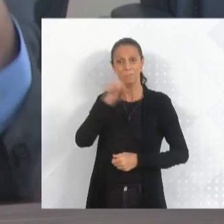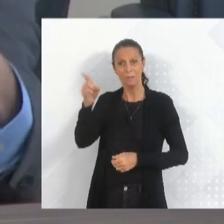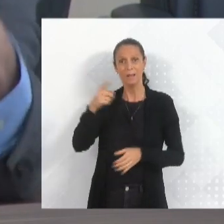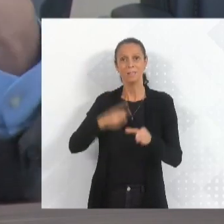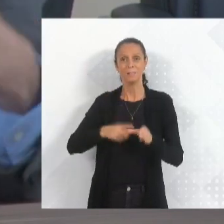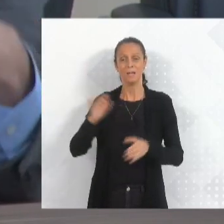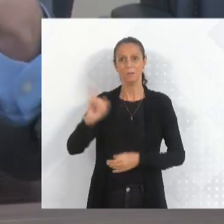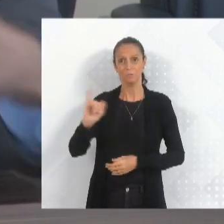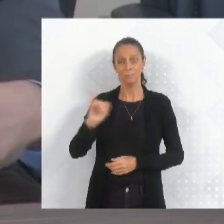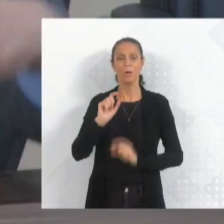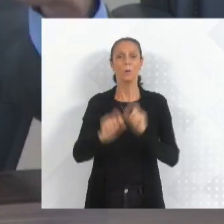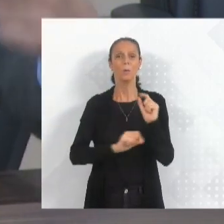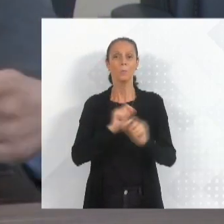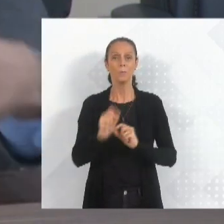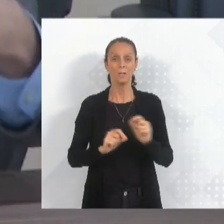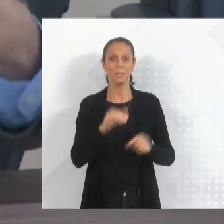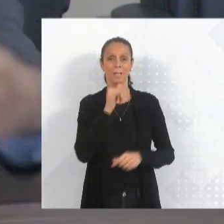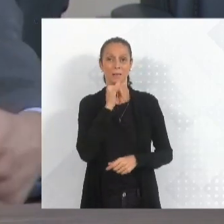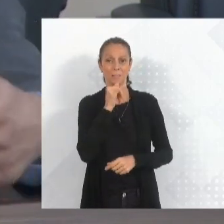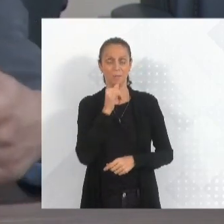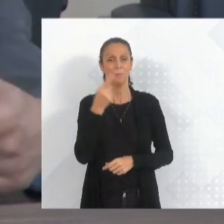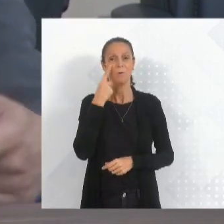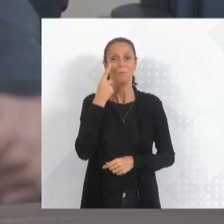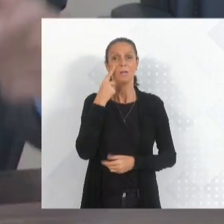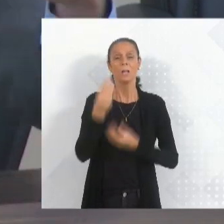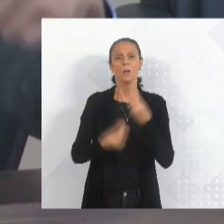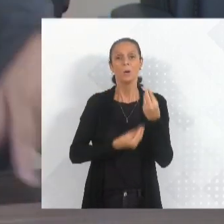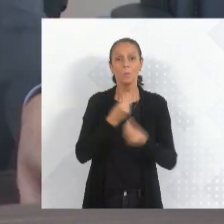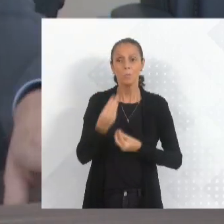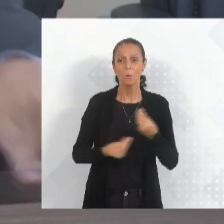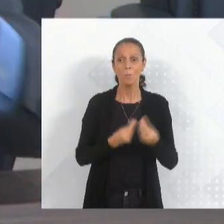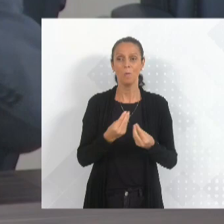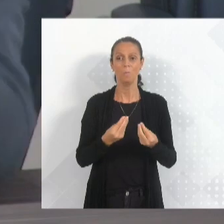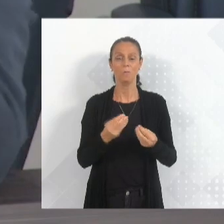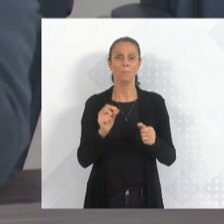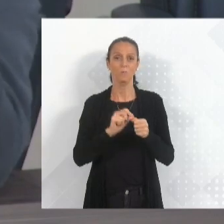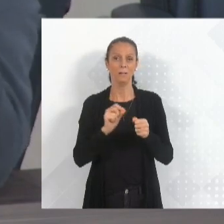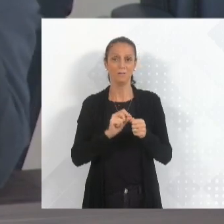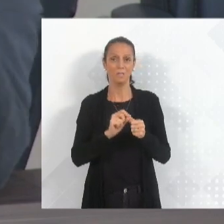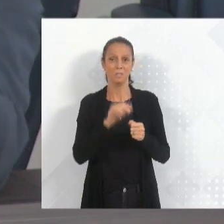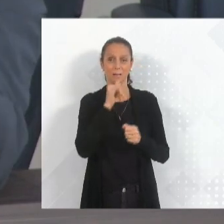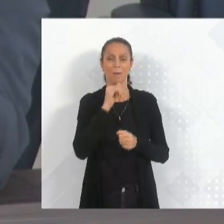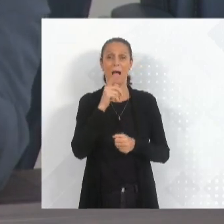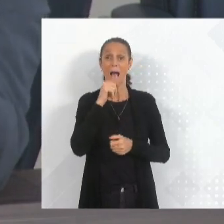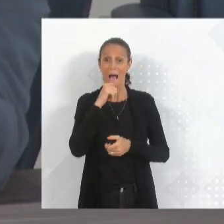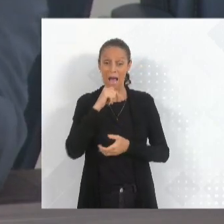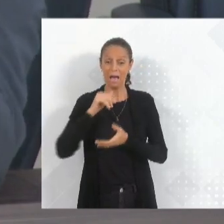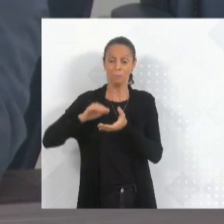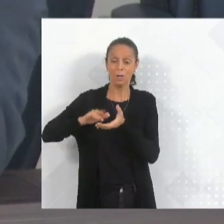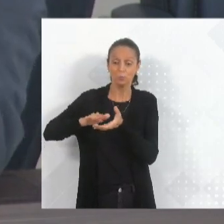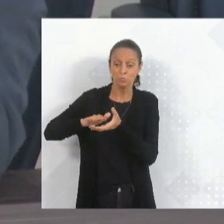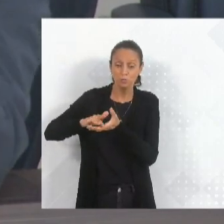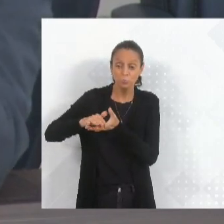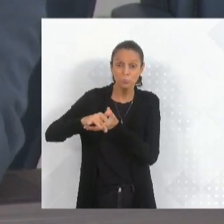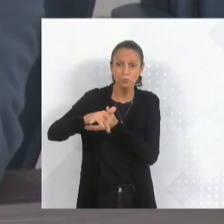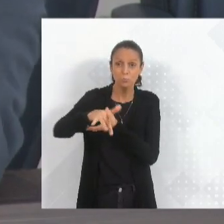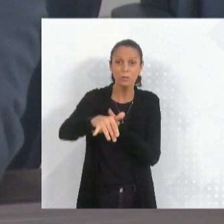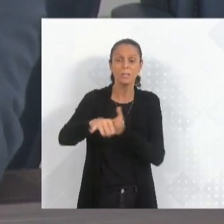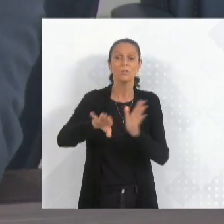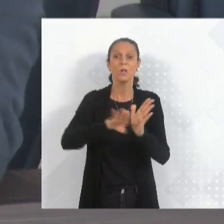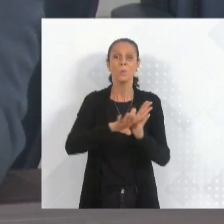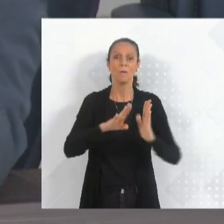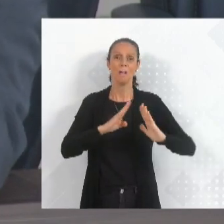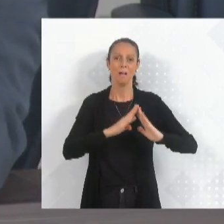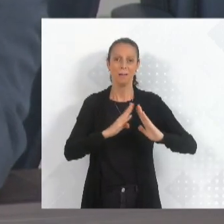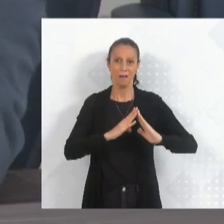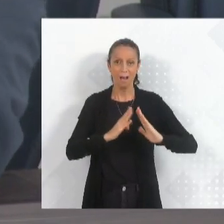é remunerar a água que chegou na casa das pessoas, mas que não pôde ser consumida. Daí tem-se uma ideia. E quando isso